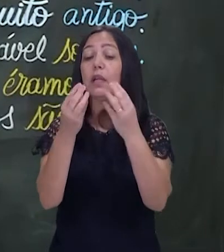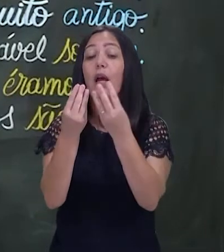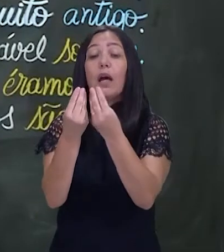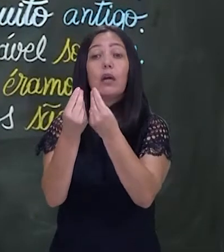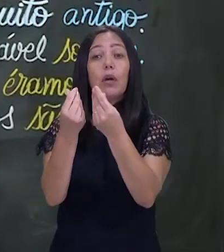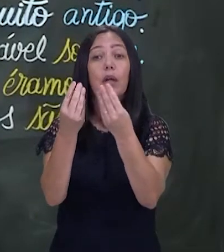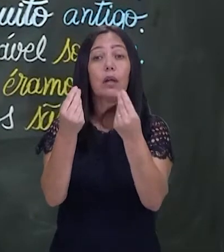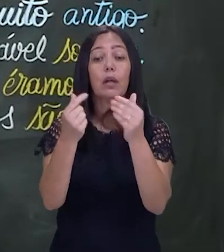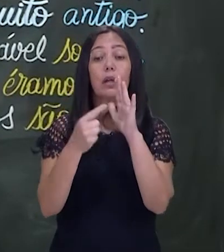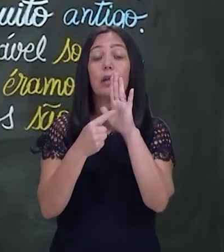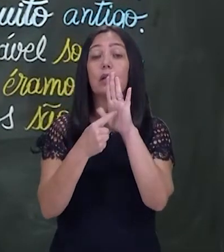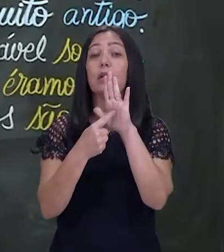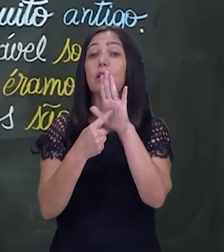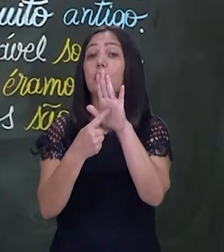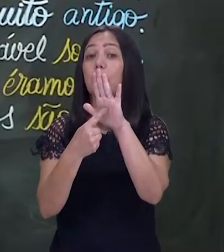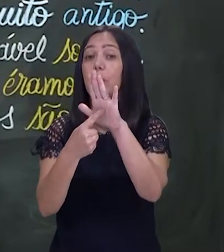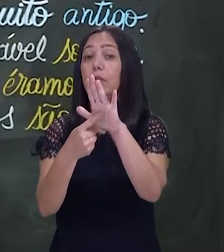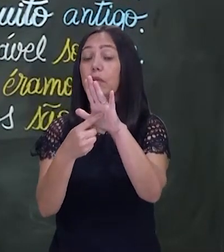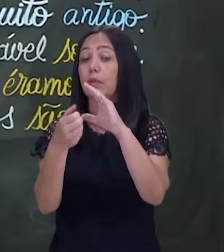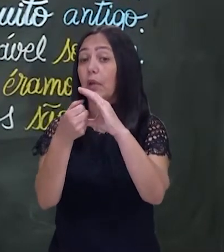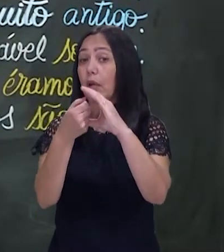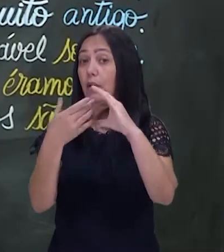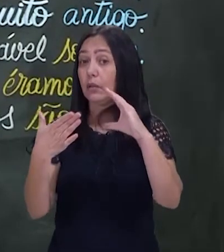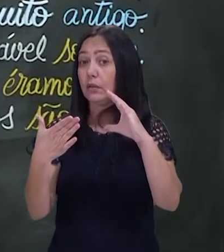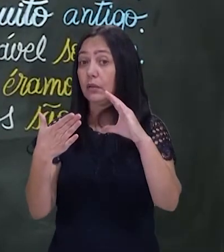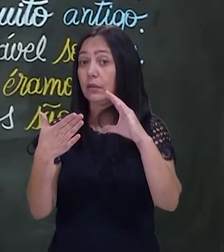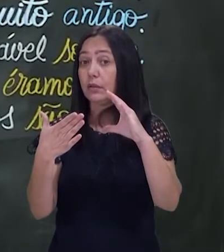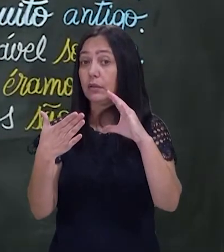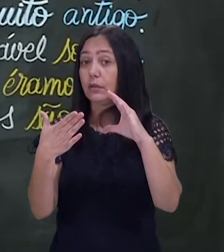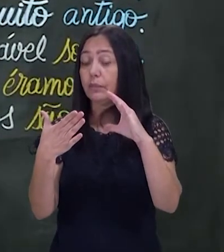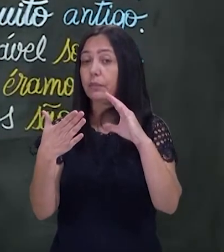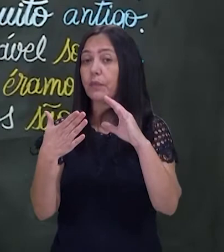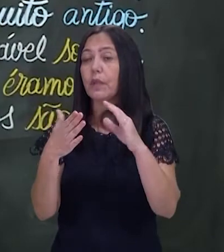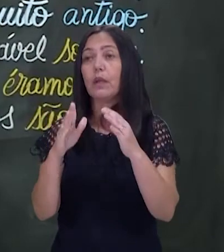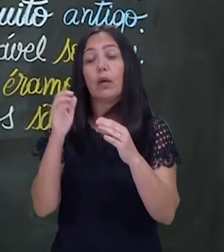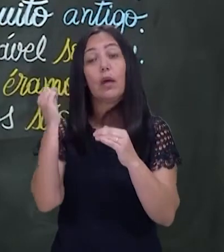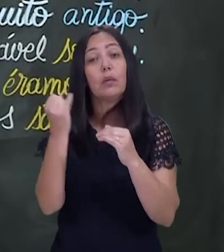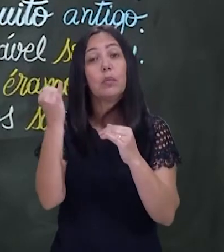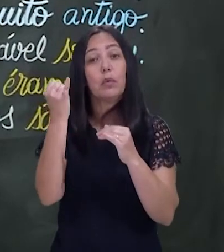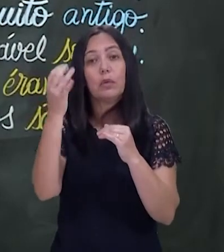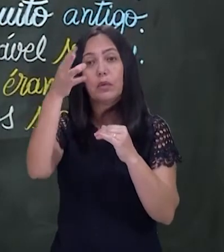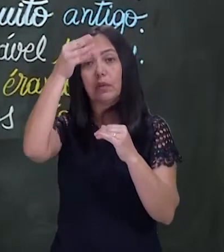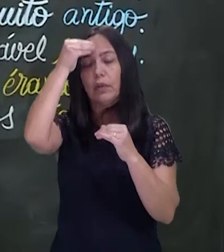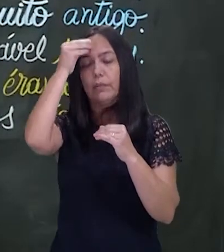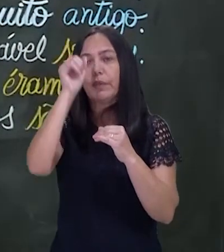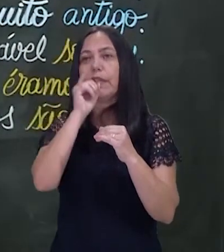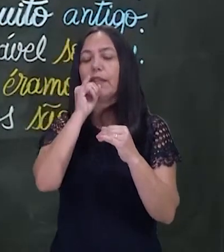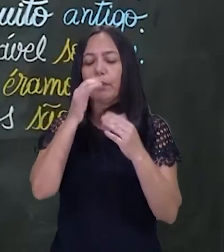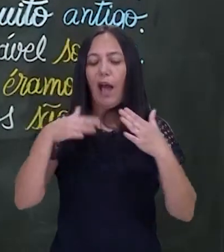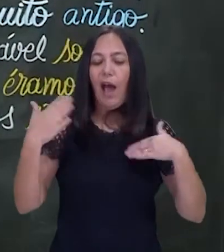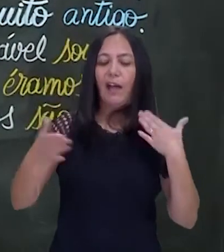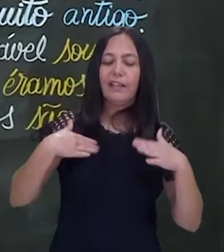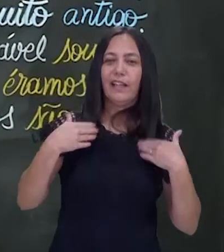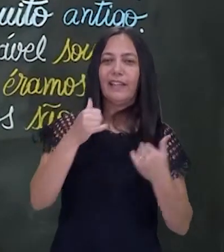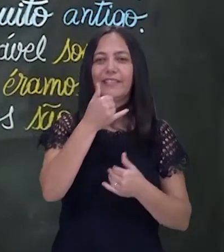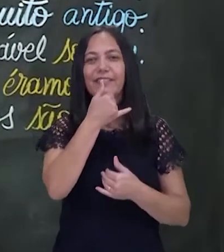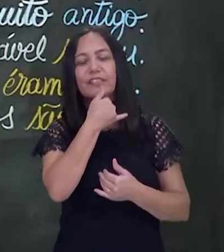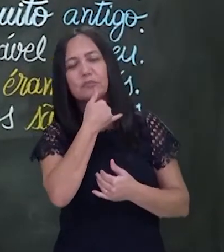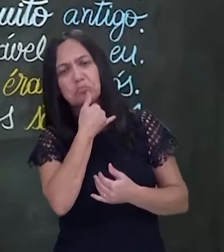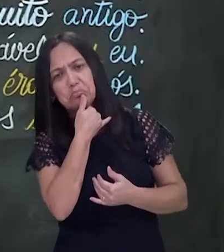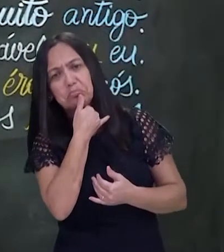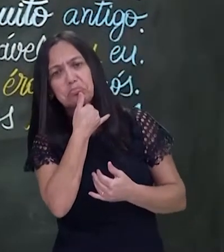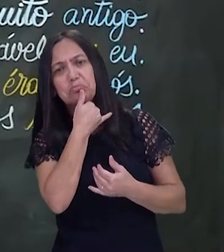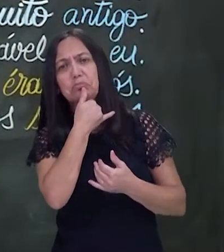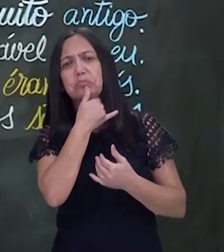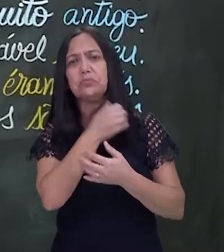indicar necessariamente uma característica, ok? Mas guarda essa ideia, né, do alegre, do triste, do amoroso, essa ideia